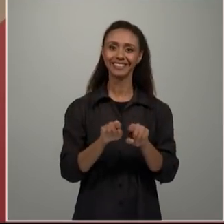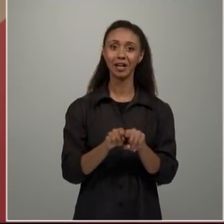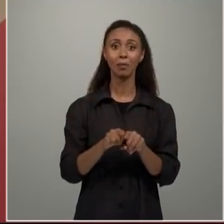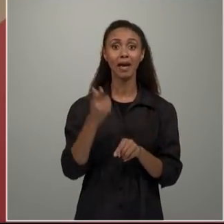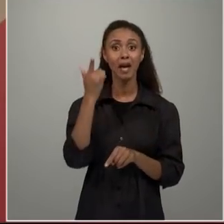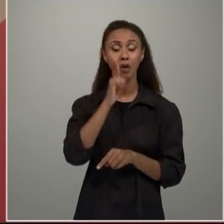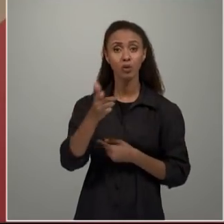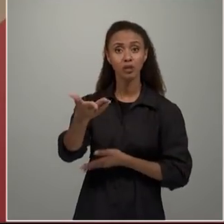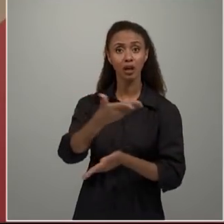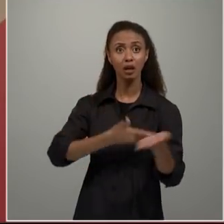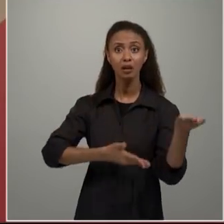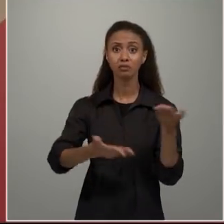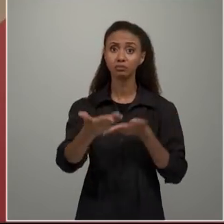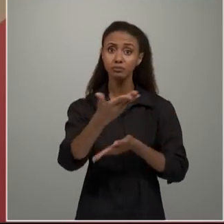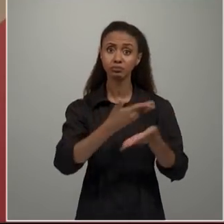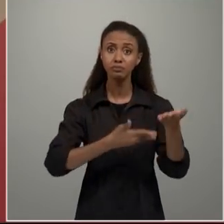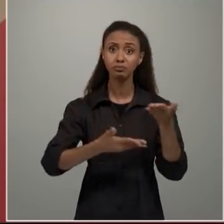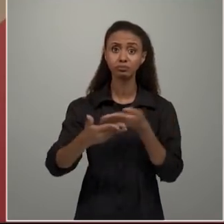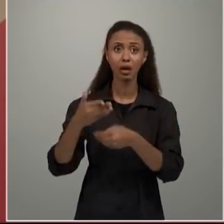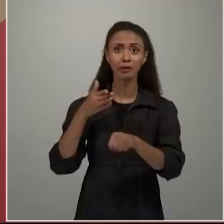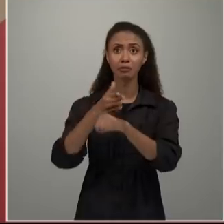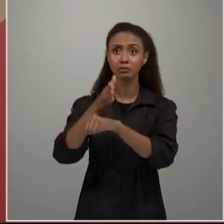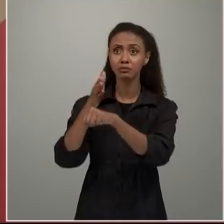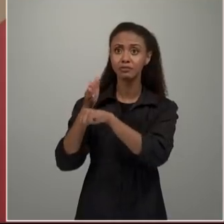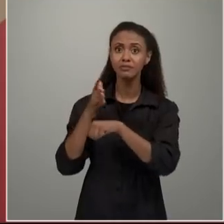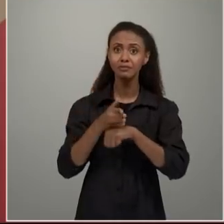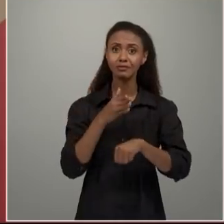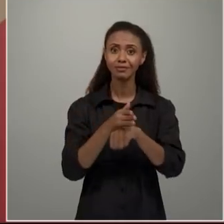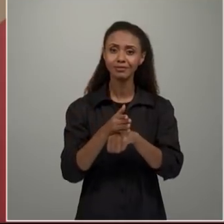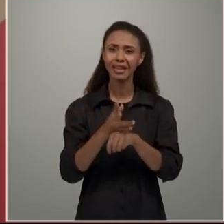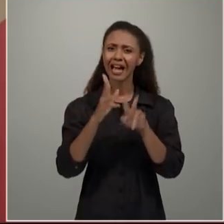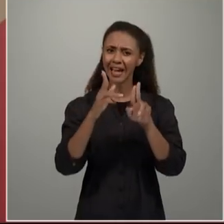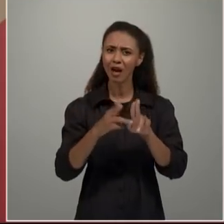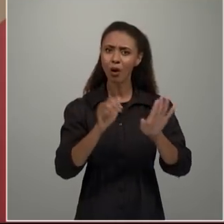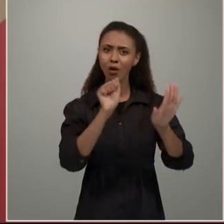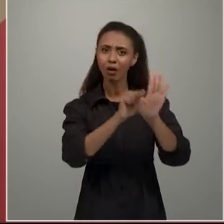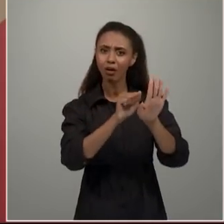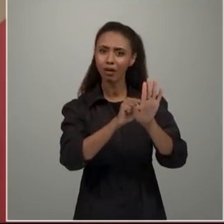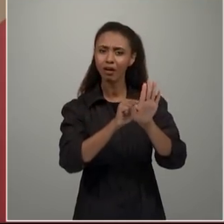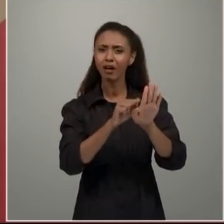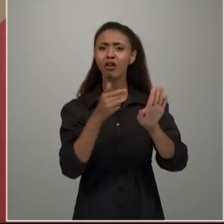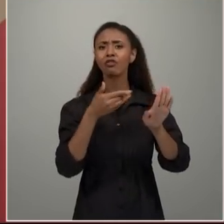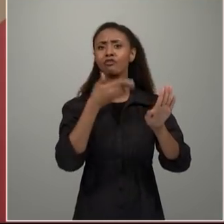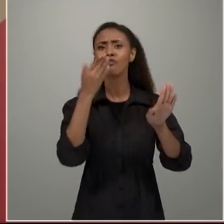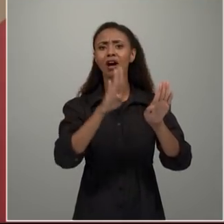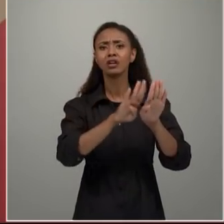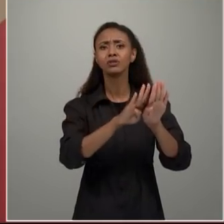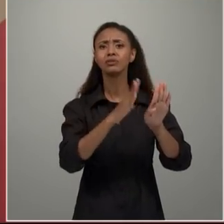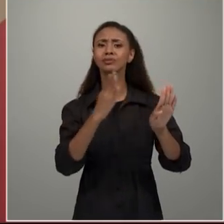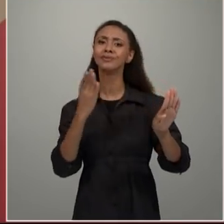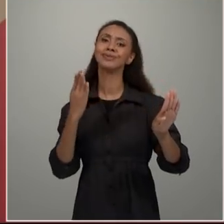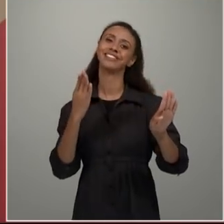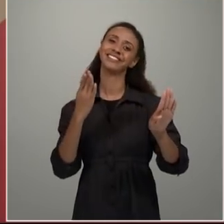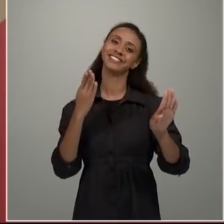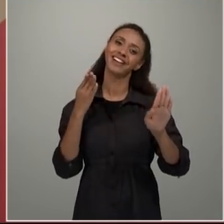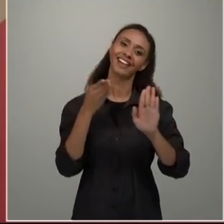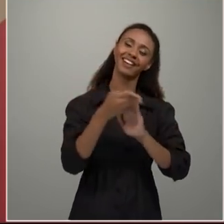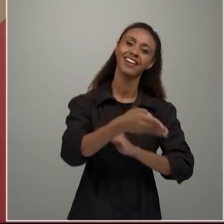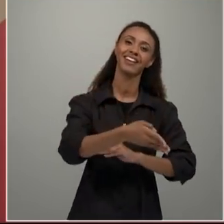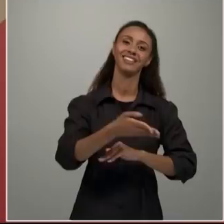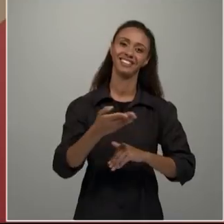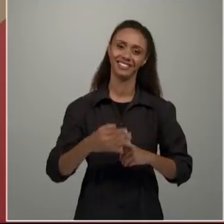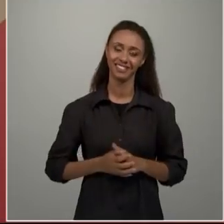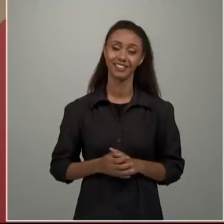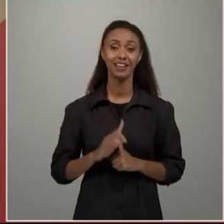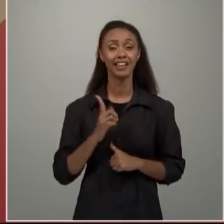você uma porta de acesso que você vai bater e abrir e entrar tá ea gente espera entrar junto com